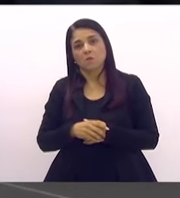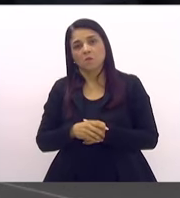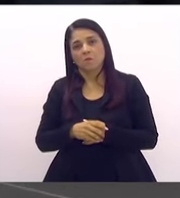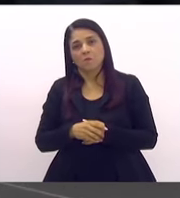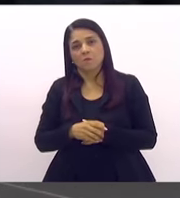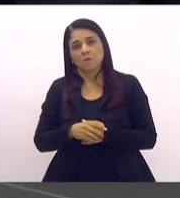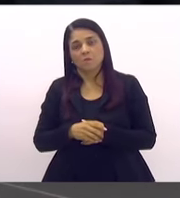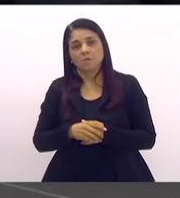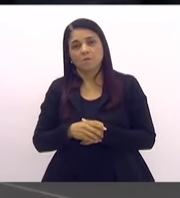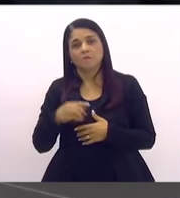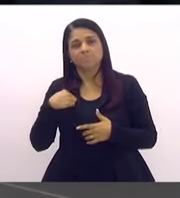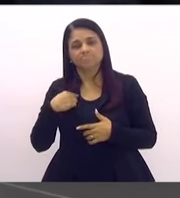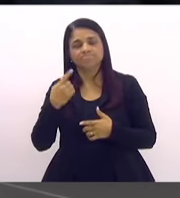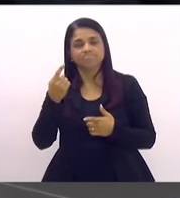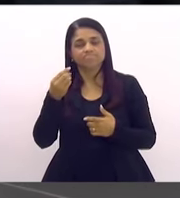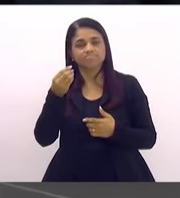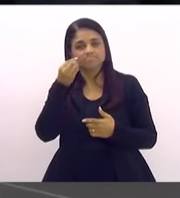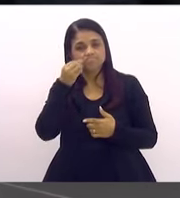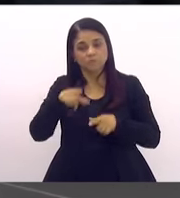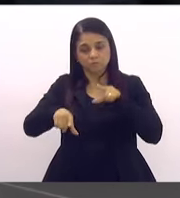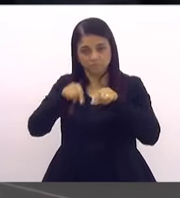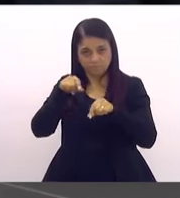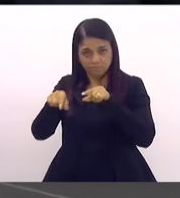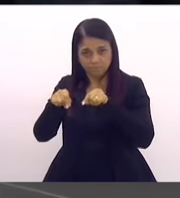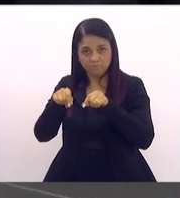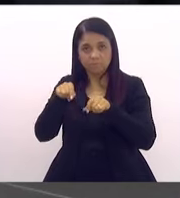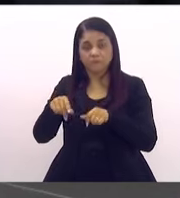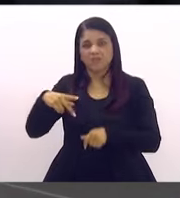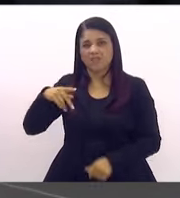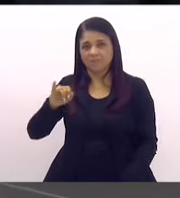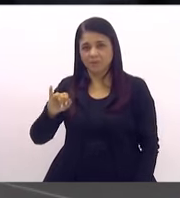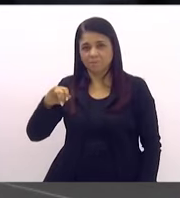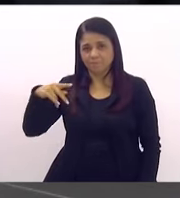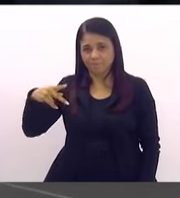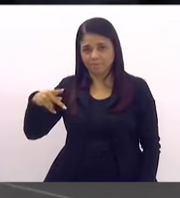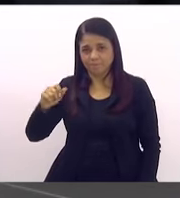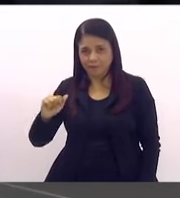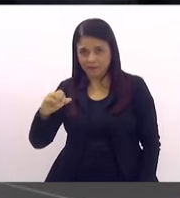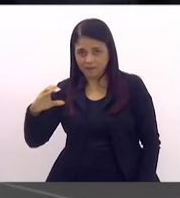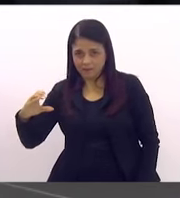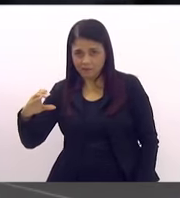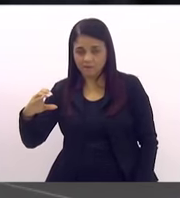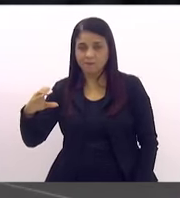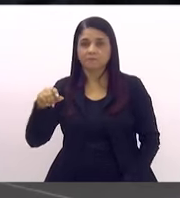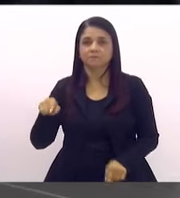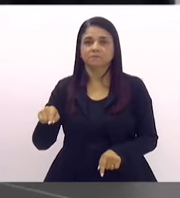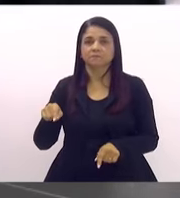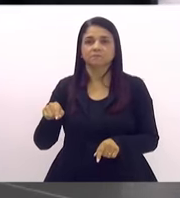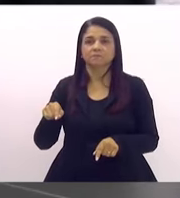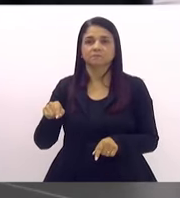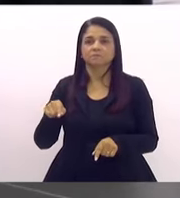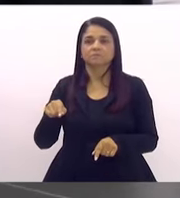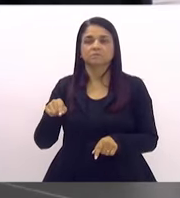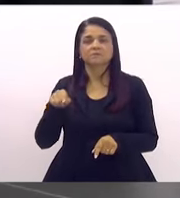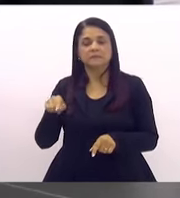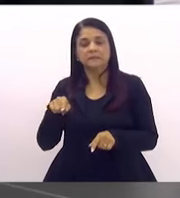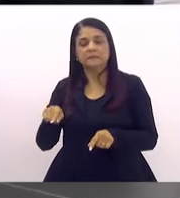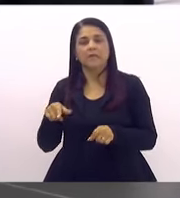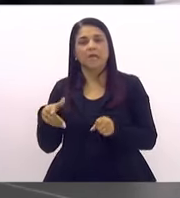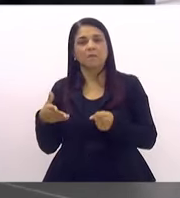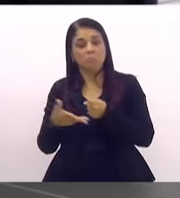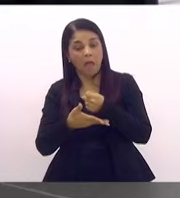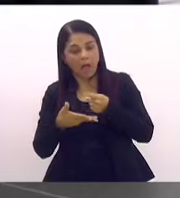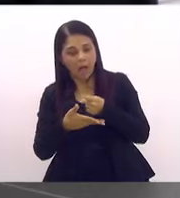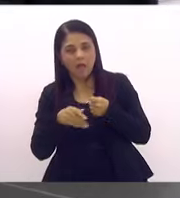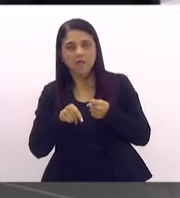optado por baixar em diligência o INEPAC para que ouça do INEPAC se há fundamento, se